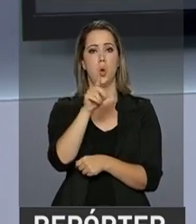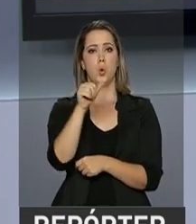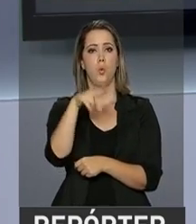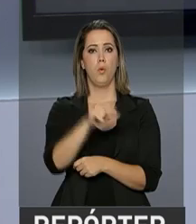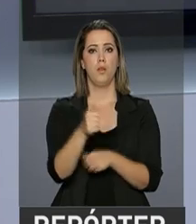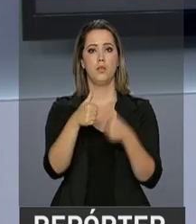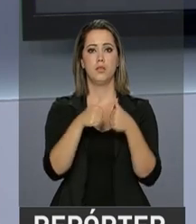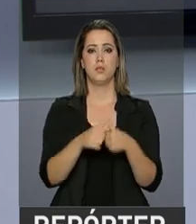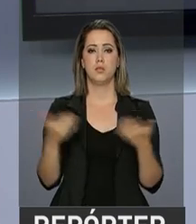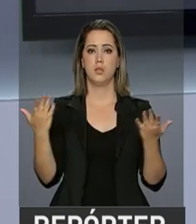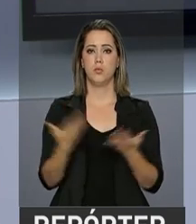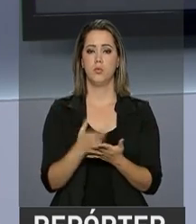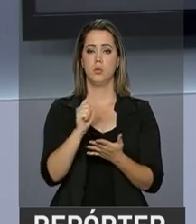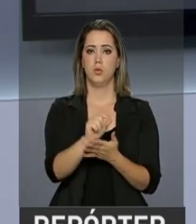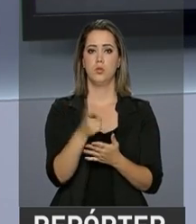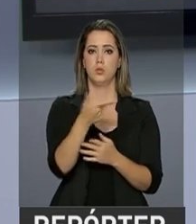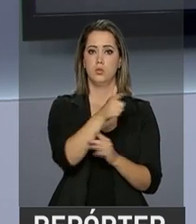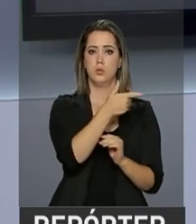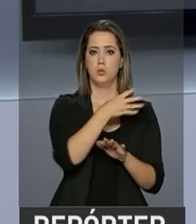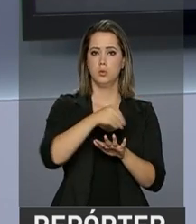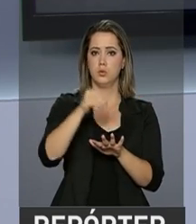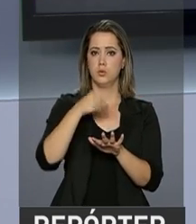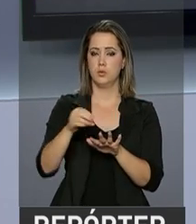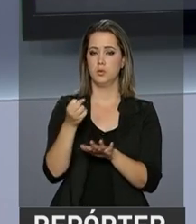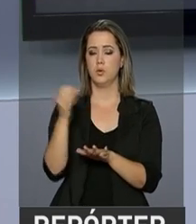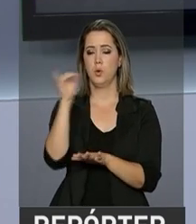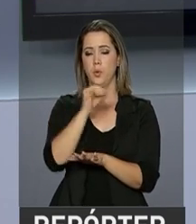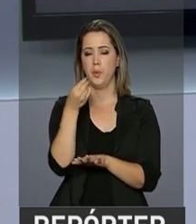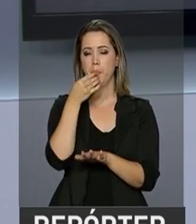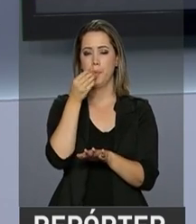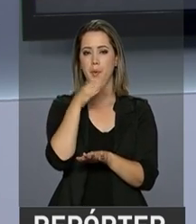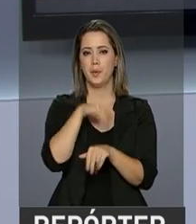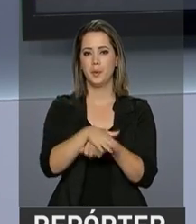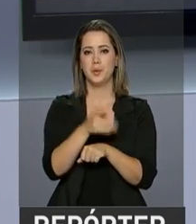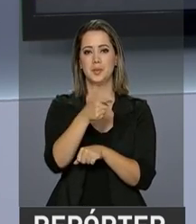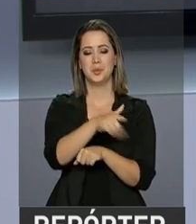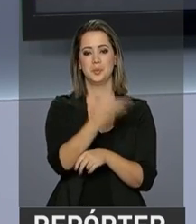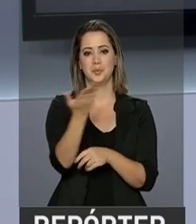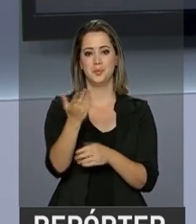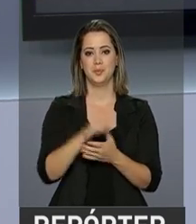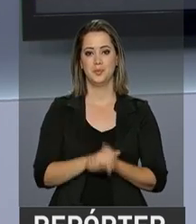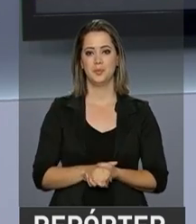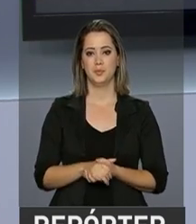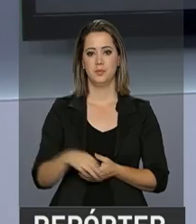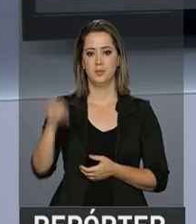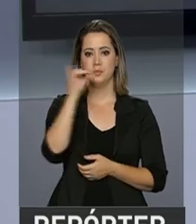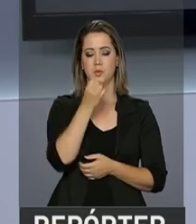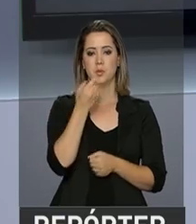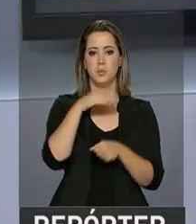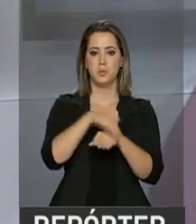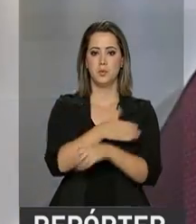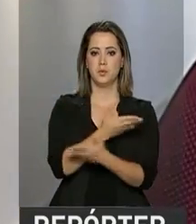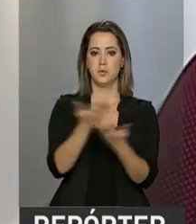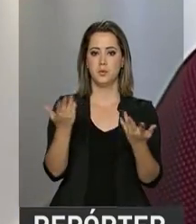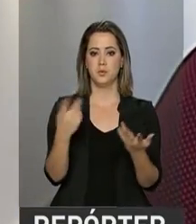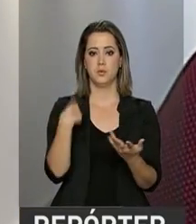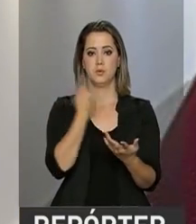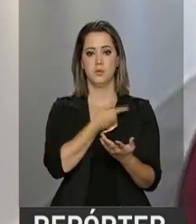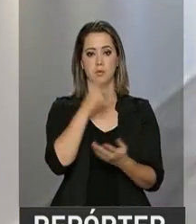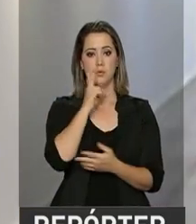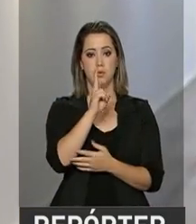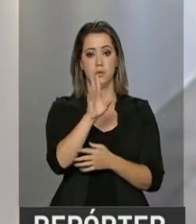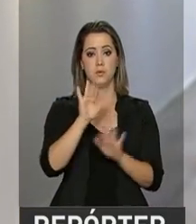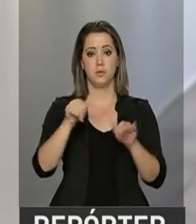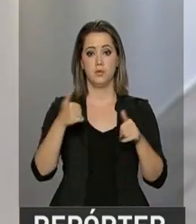caixa cultural e tem outras informações pra gente Olá Luana boa noite para você olá Roberto Boa noite Boa noite a todos que nos